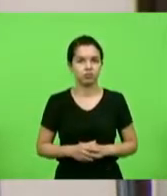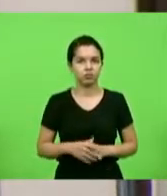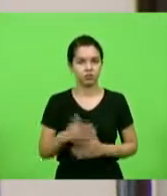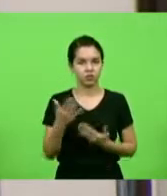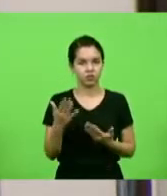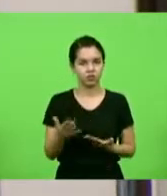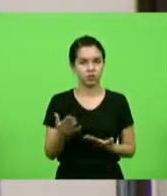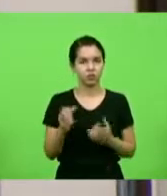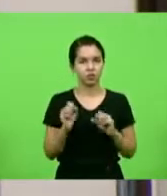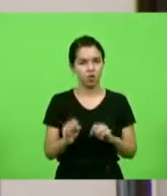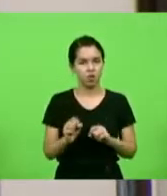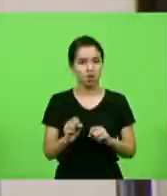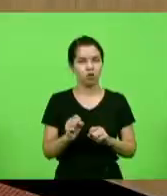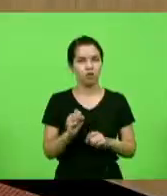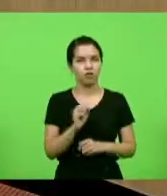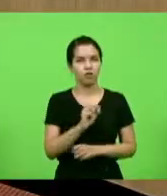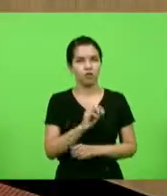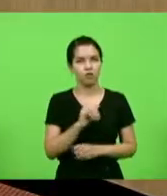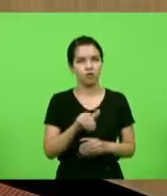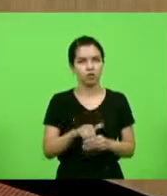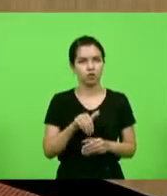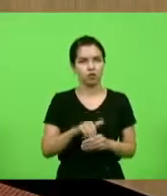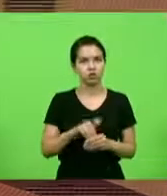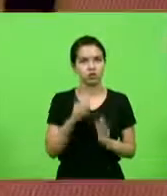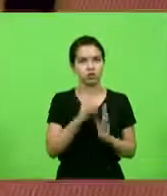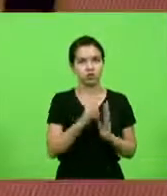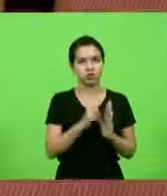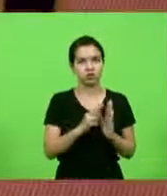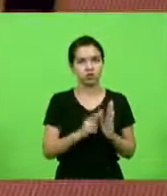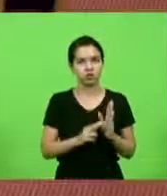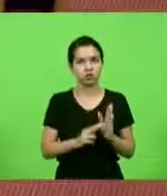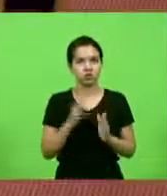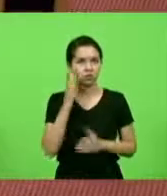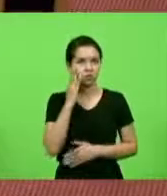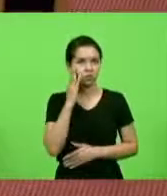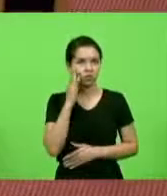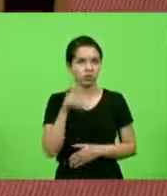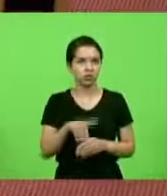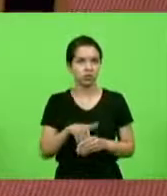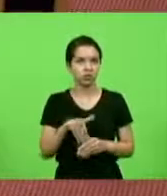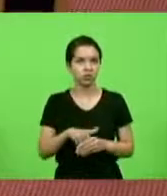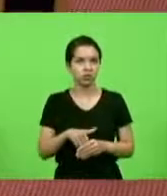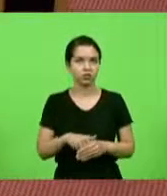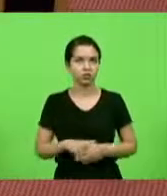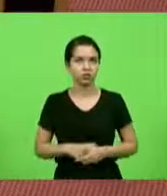votação nominal? Isso. Para sabermos os votos certinho?